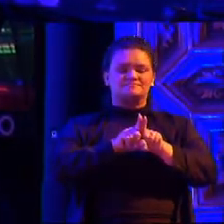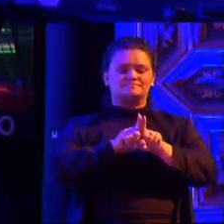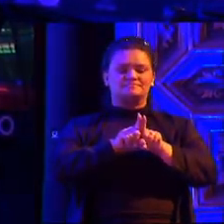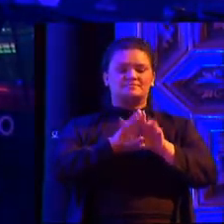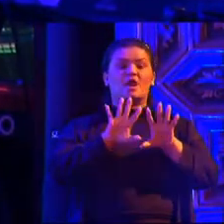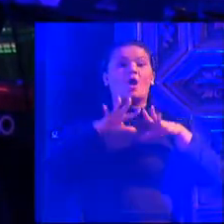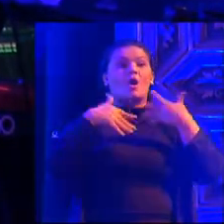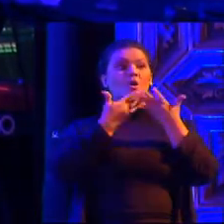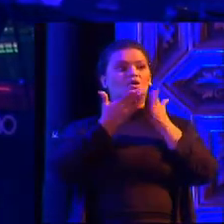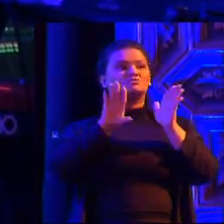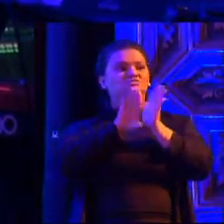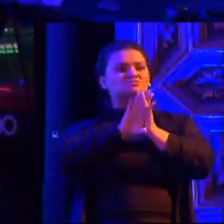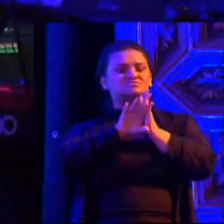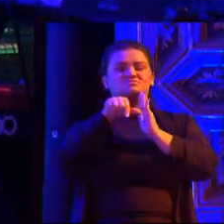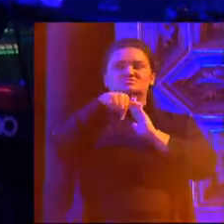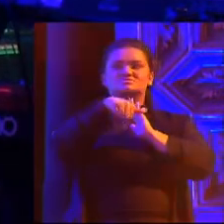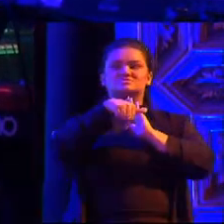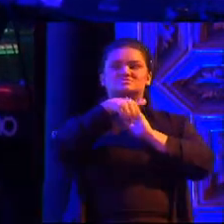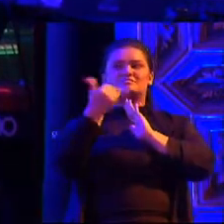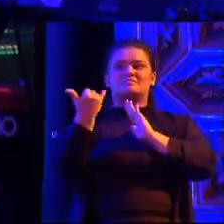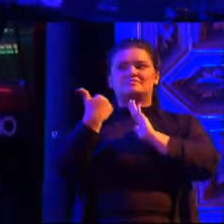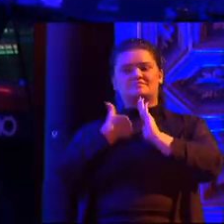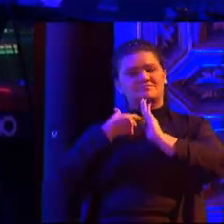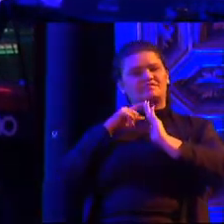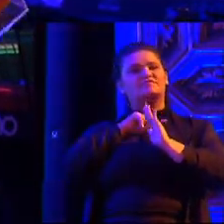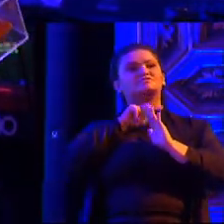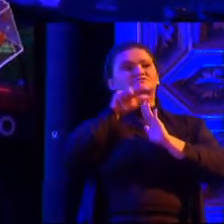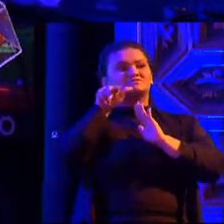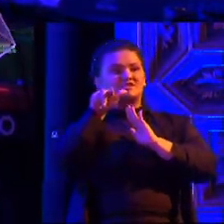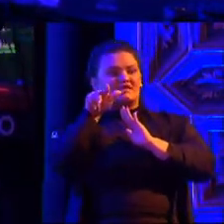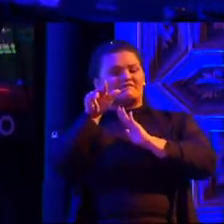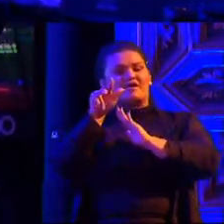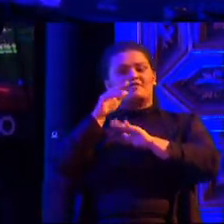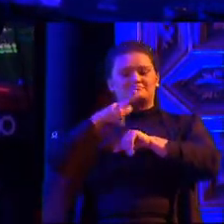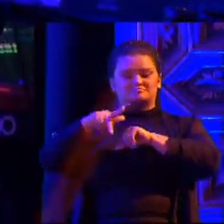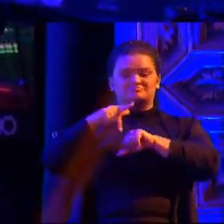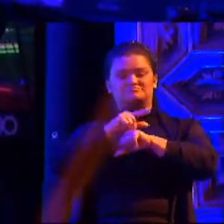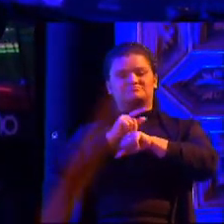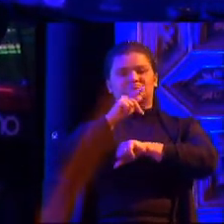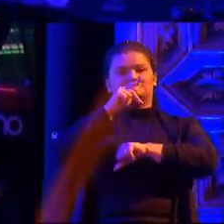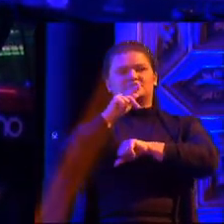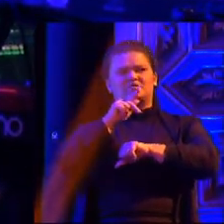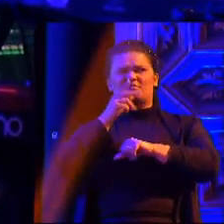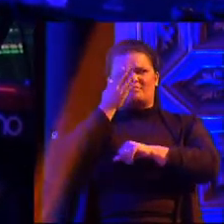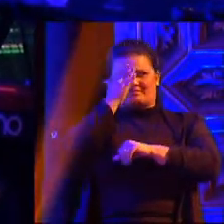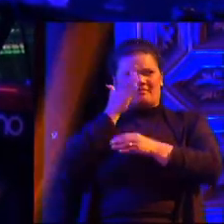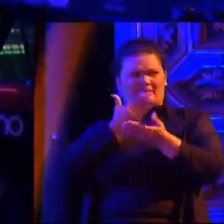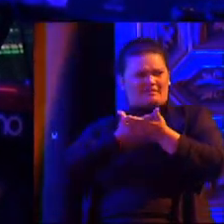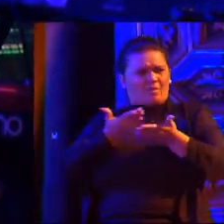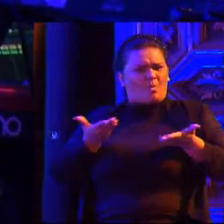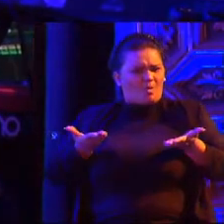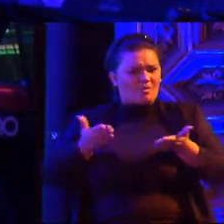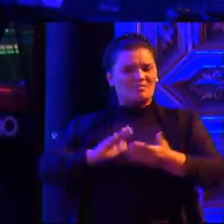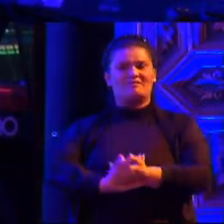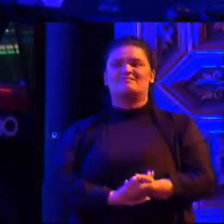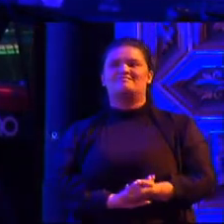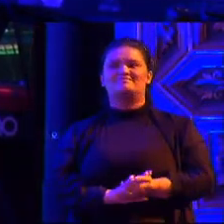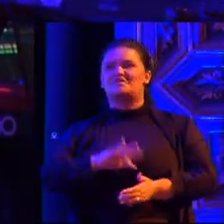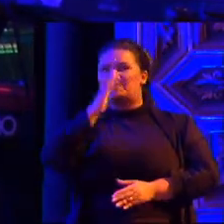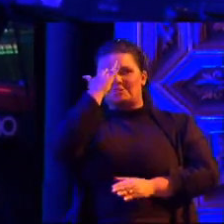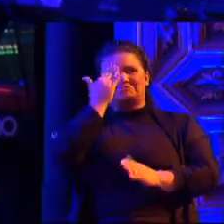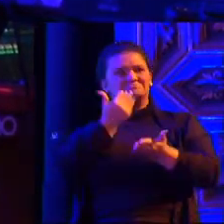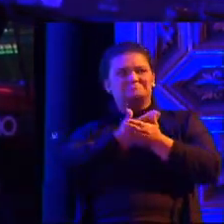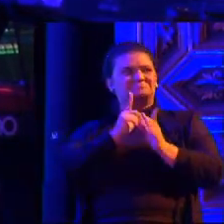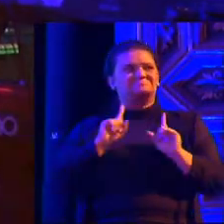quando eu vim para cá, me falaram, você vai para ser premiada. Eu disse, mas quando? Nem eu